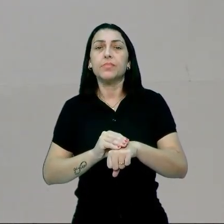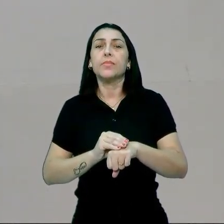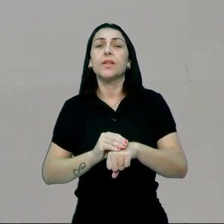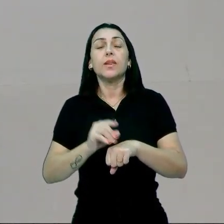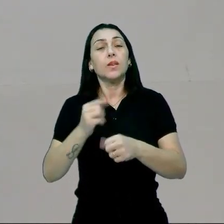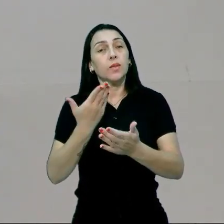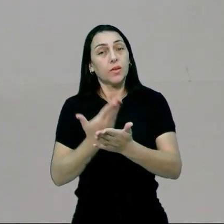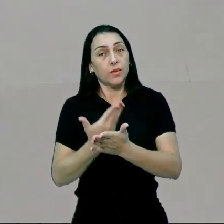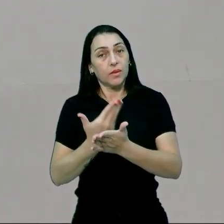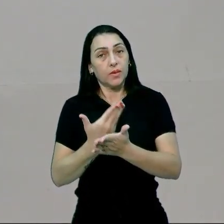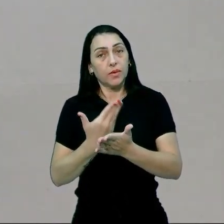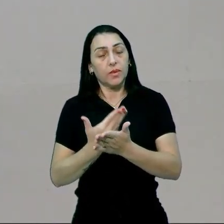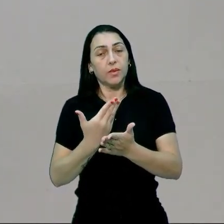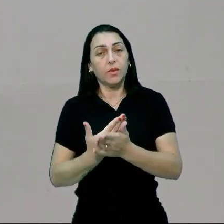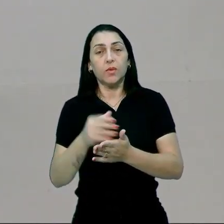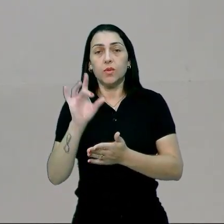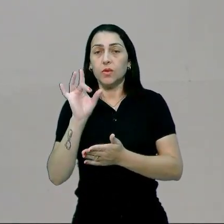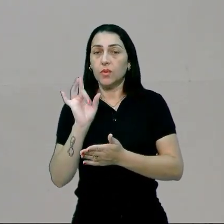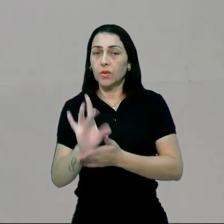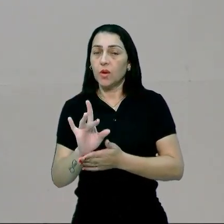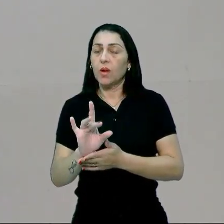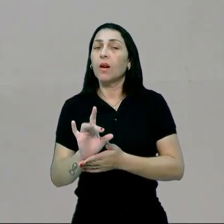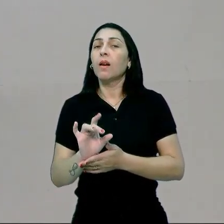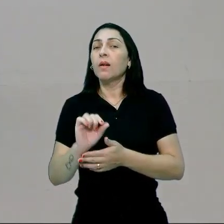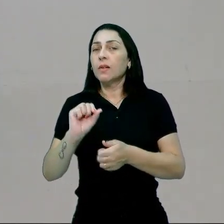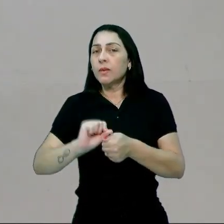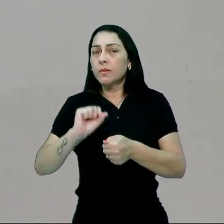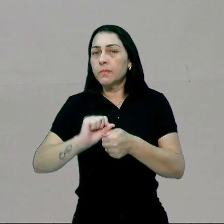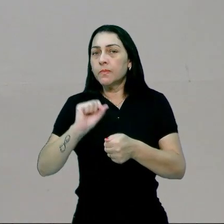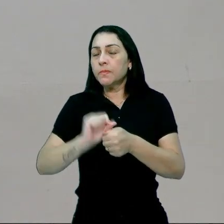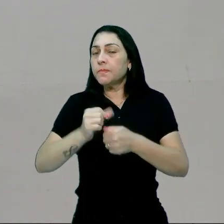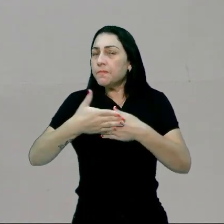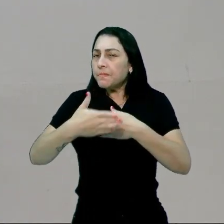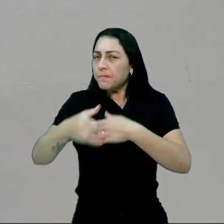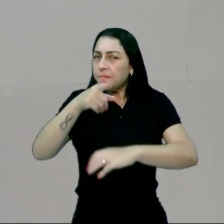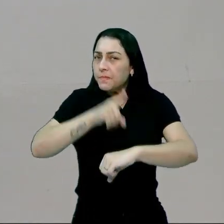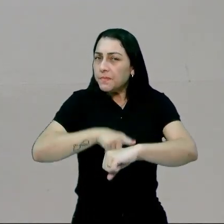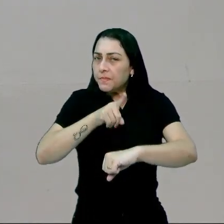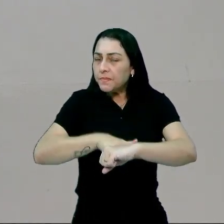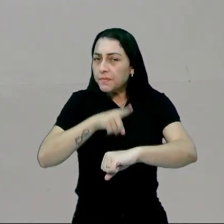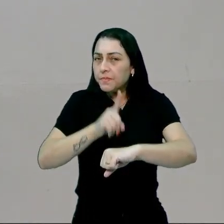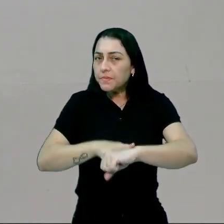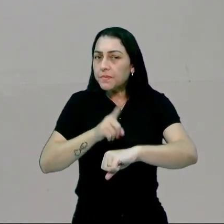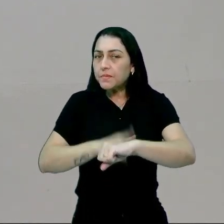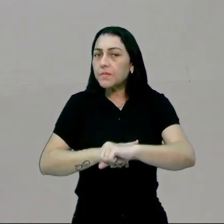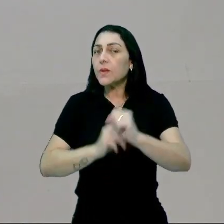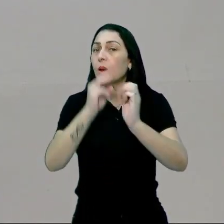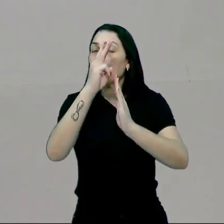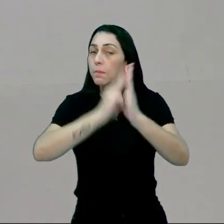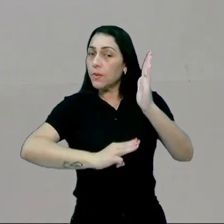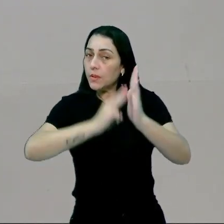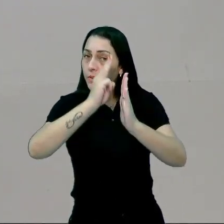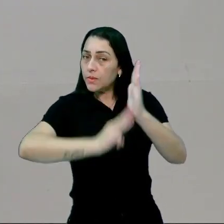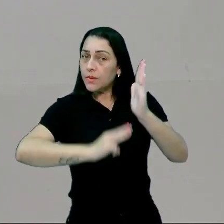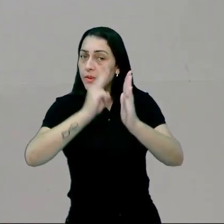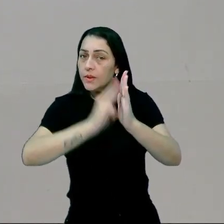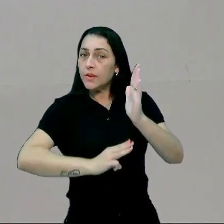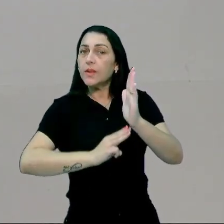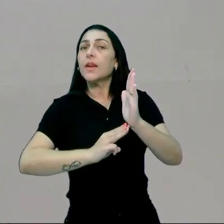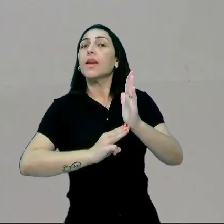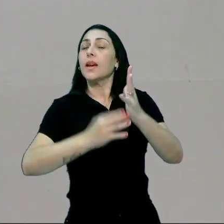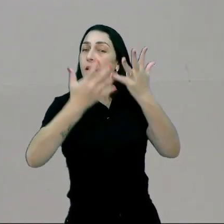esses estudos, eles somente são viáveis a partir do momento em que uma metodologia ela